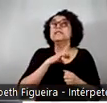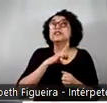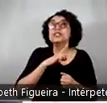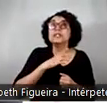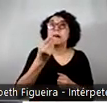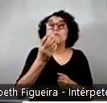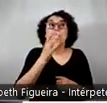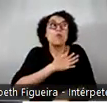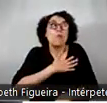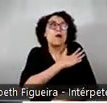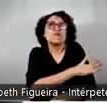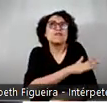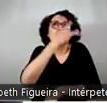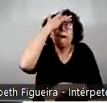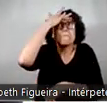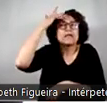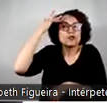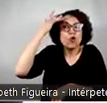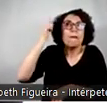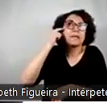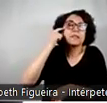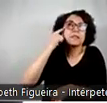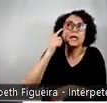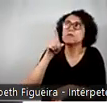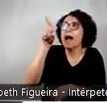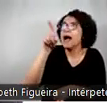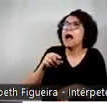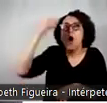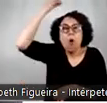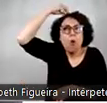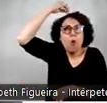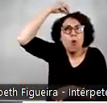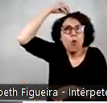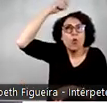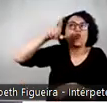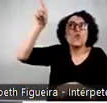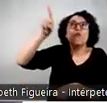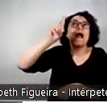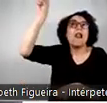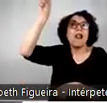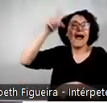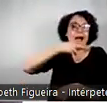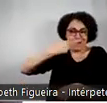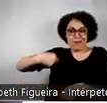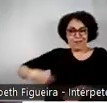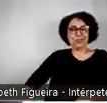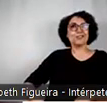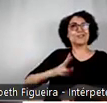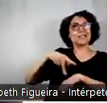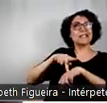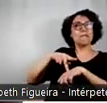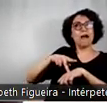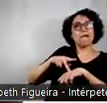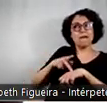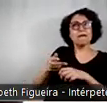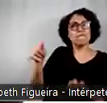comunavírus, né, como alguns chamavam, de estar associado também a uma fabricação chinesa, desse vírus,